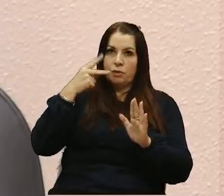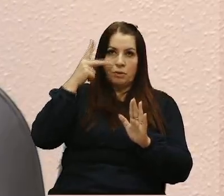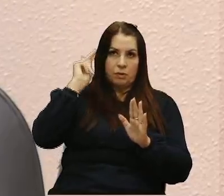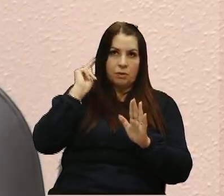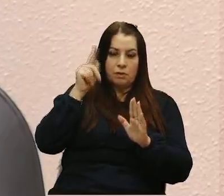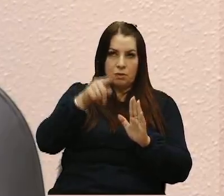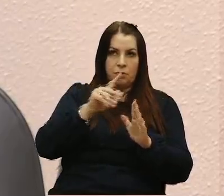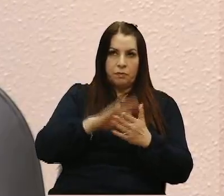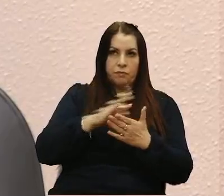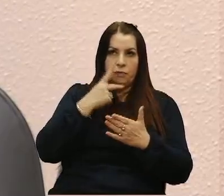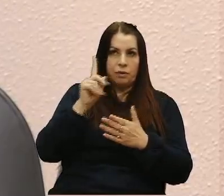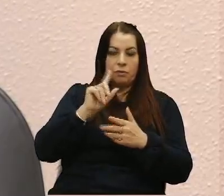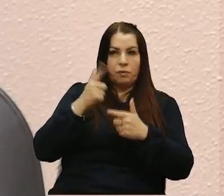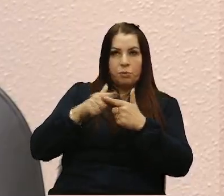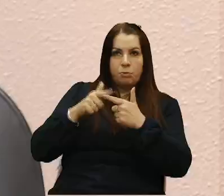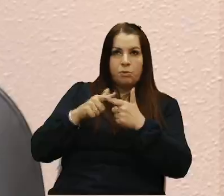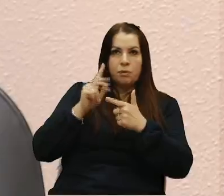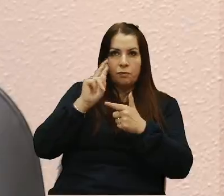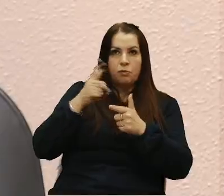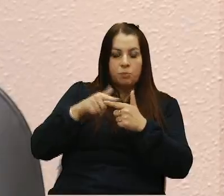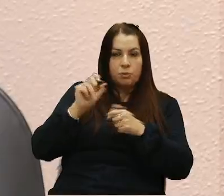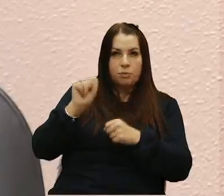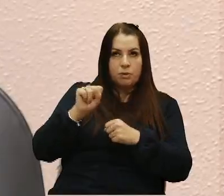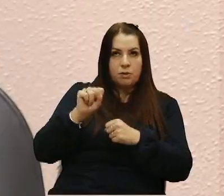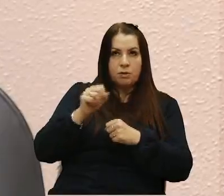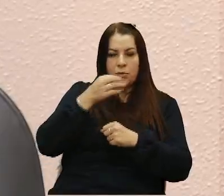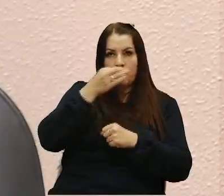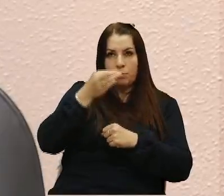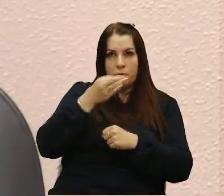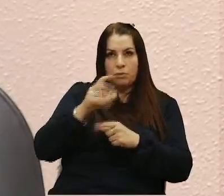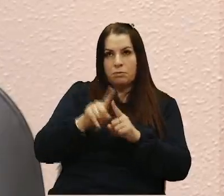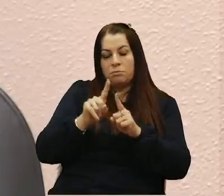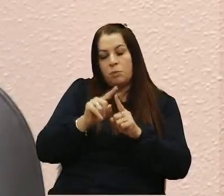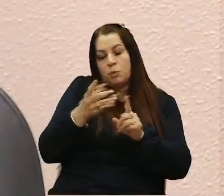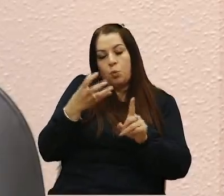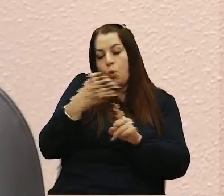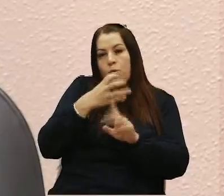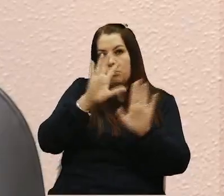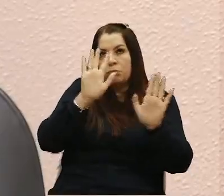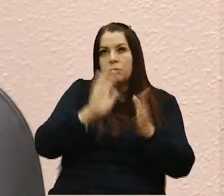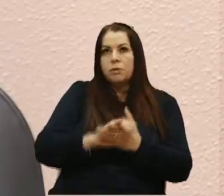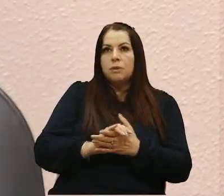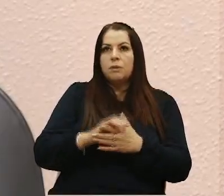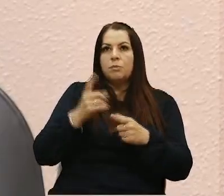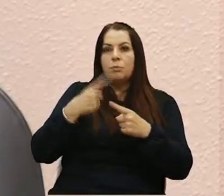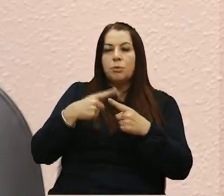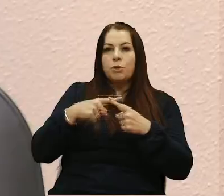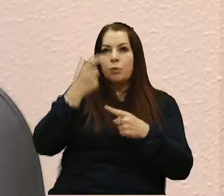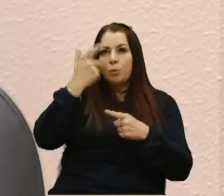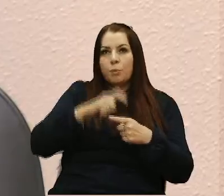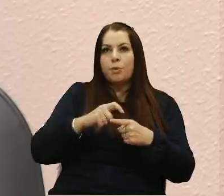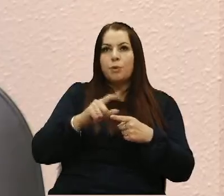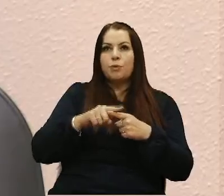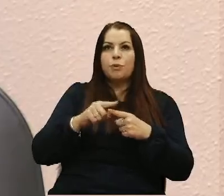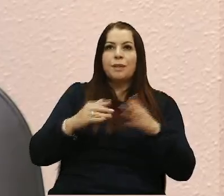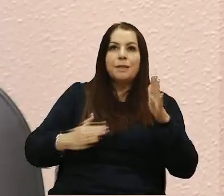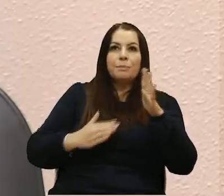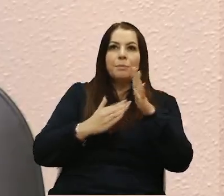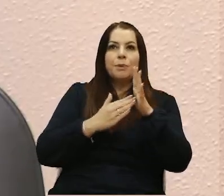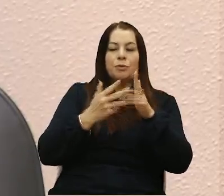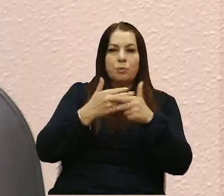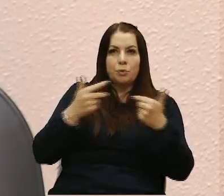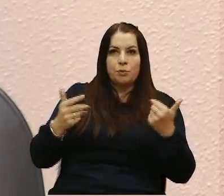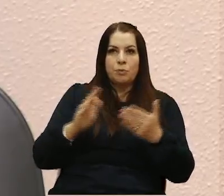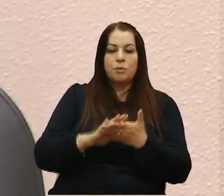o senhor disse que não vê problema, eu vejo problema sim, nos comentários, mesmo que sejam contra o senhor, porque eu acho que nós precisamos ter limite para as